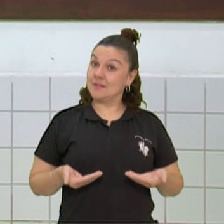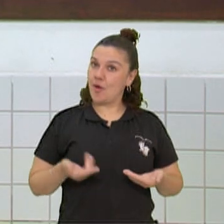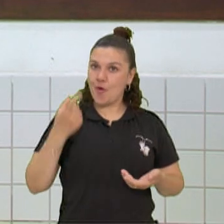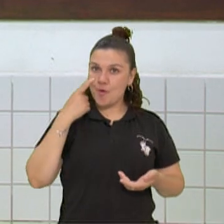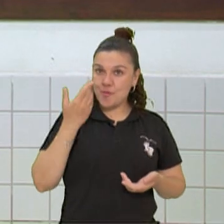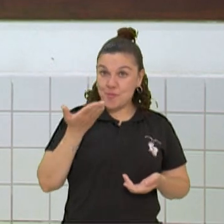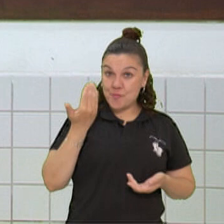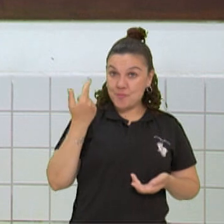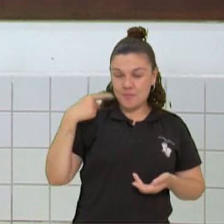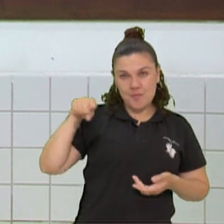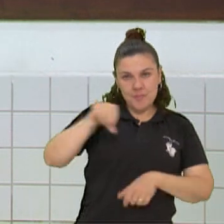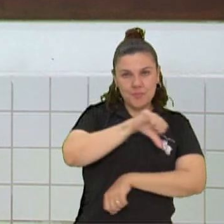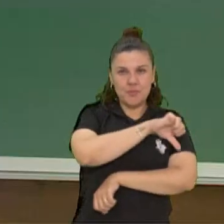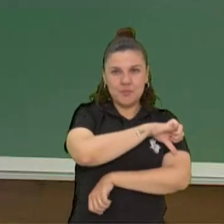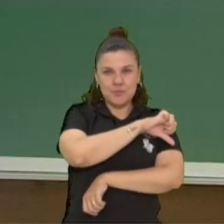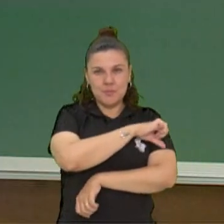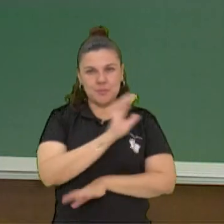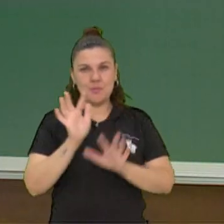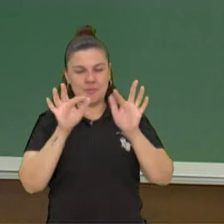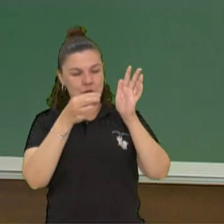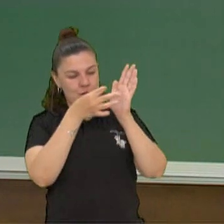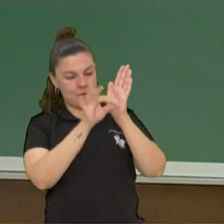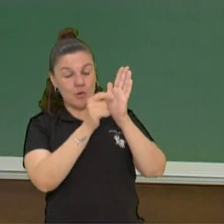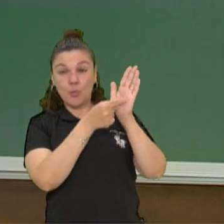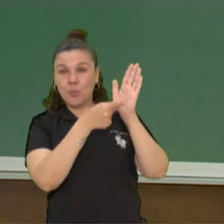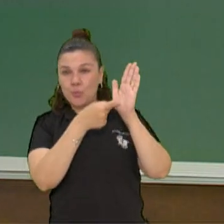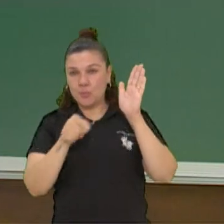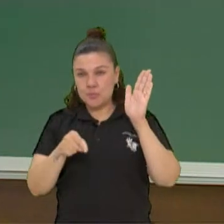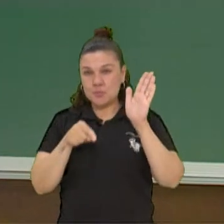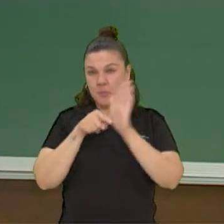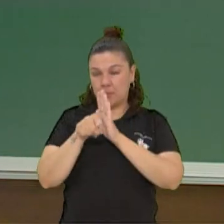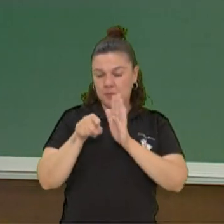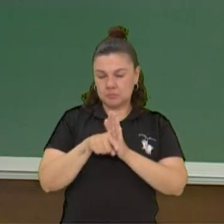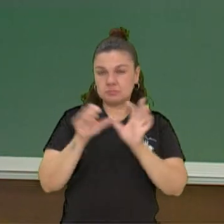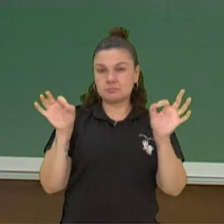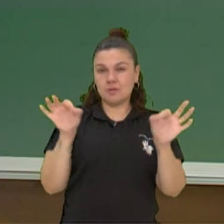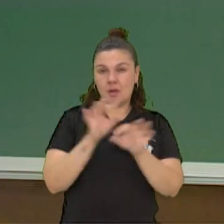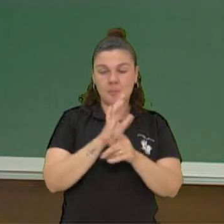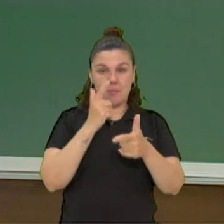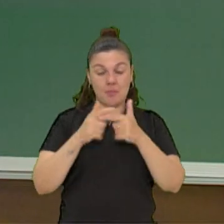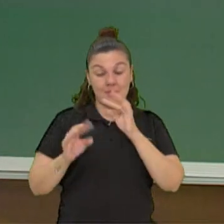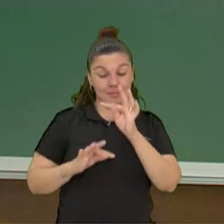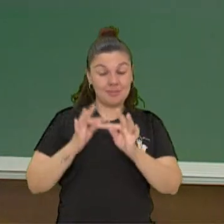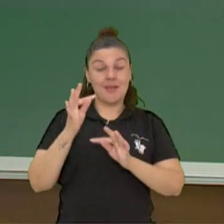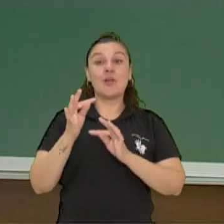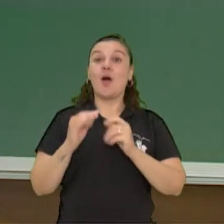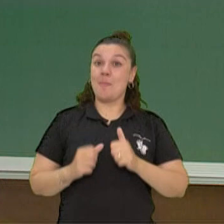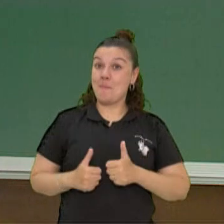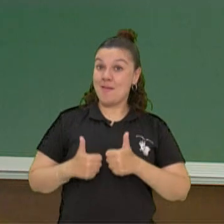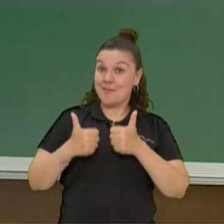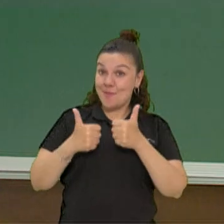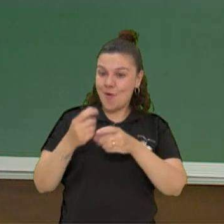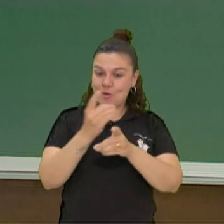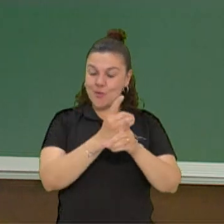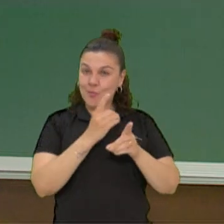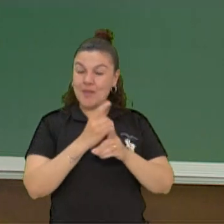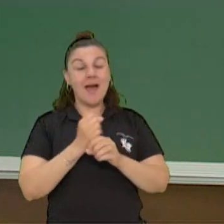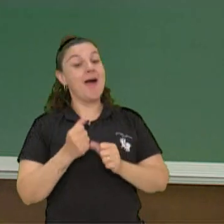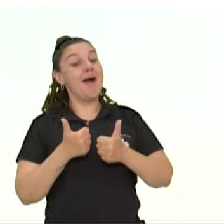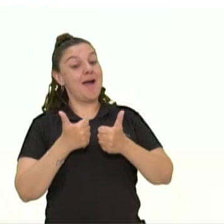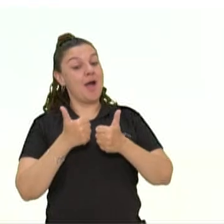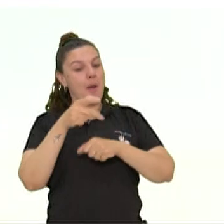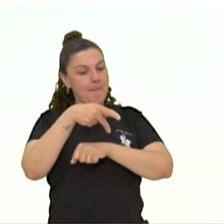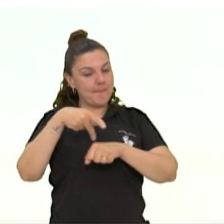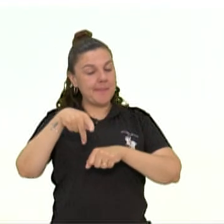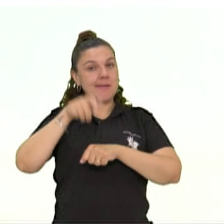Vamos lá então, nono ano, correção do nosso último questionário. Uma solução tecnológica encontrada por países asiáticos e